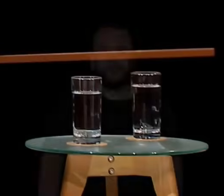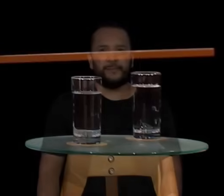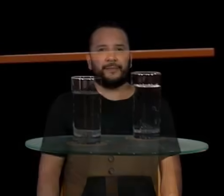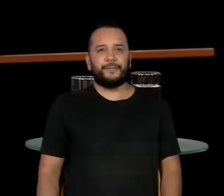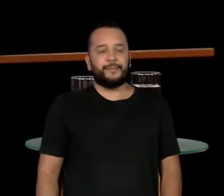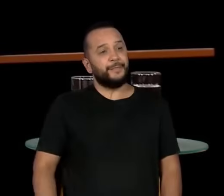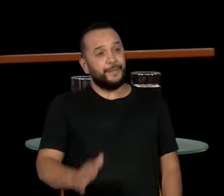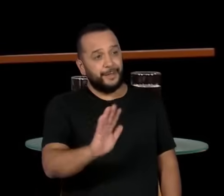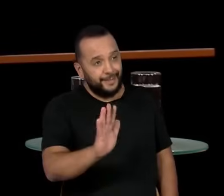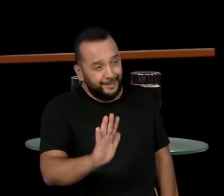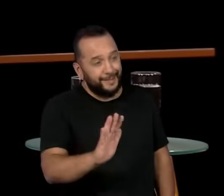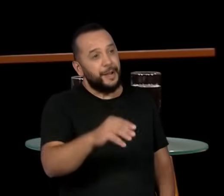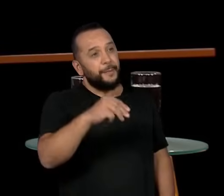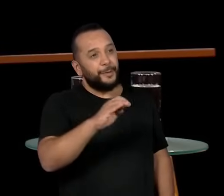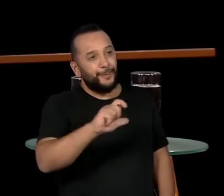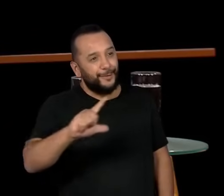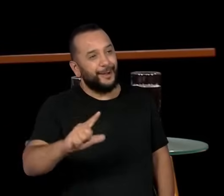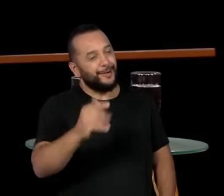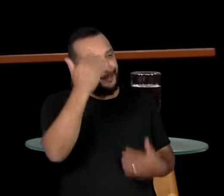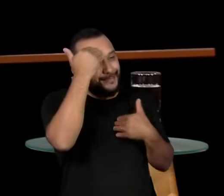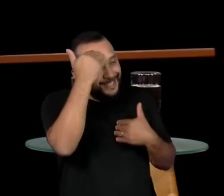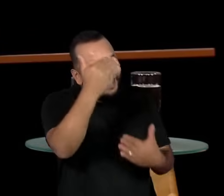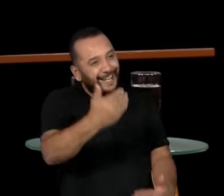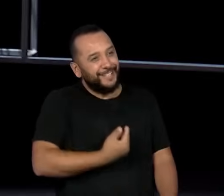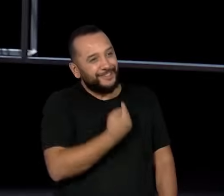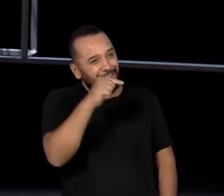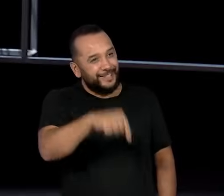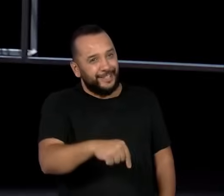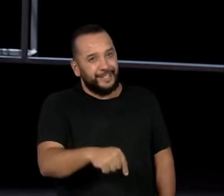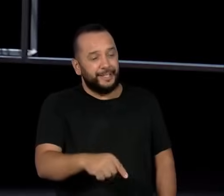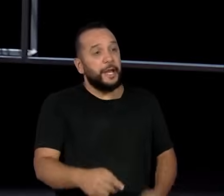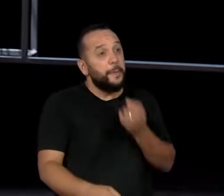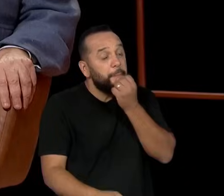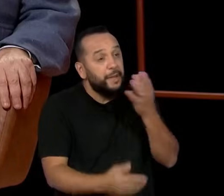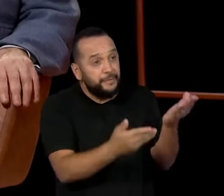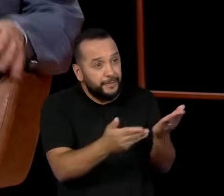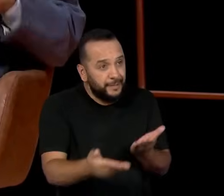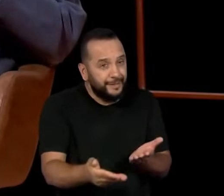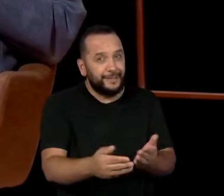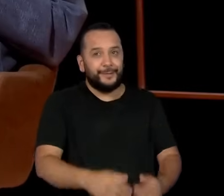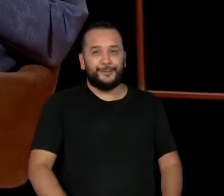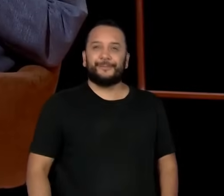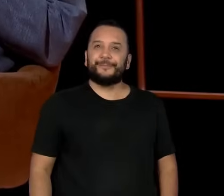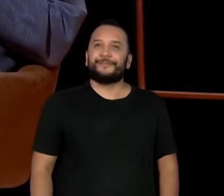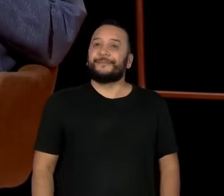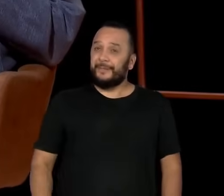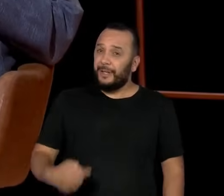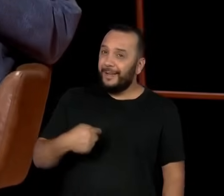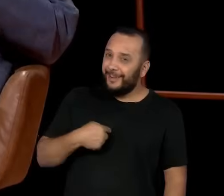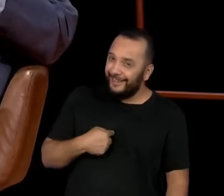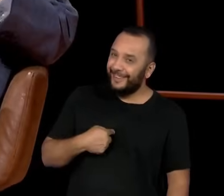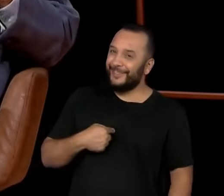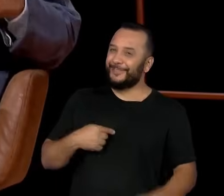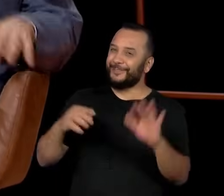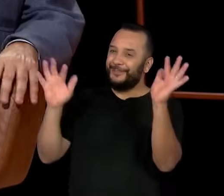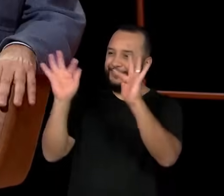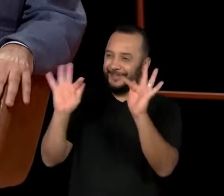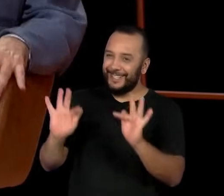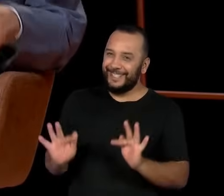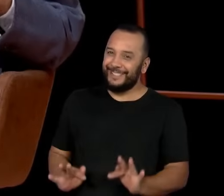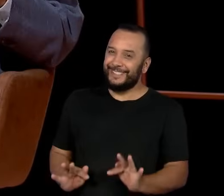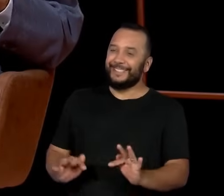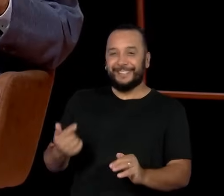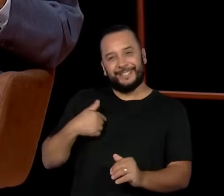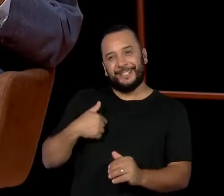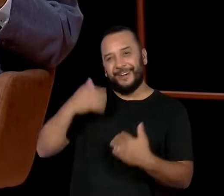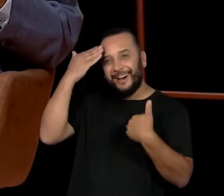Manuel Poladian, muito obrigado por ter aceitado o nosso convite. Seja muito bem-vindo. Eu estou feliz de estar aqui,